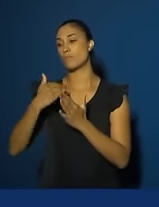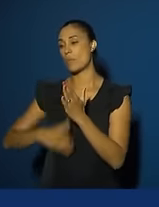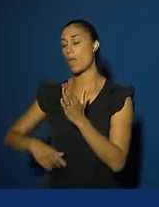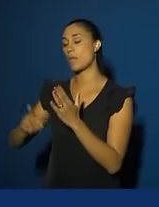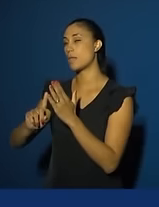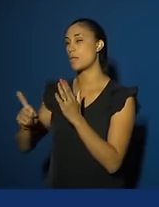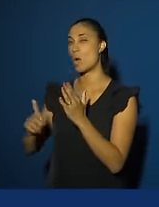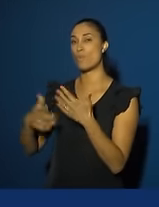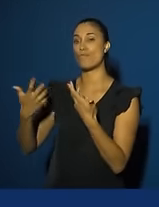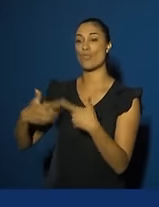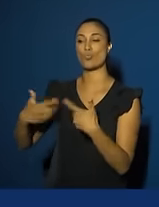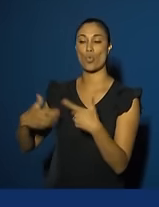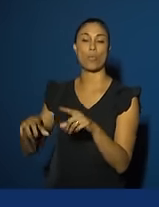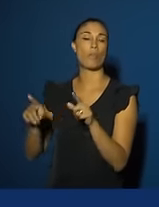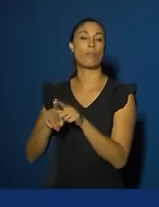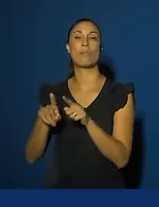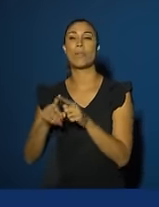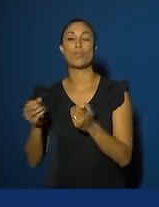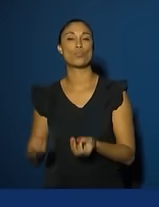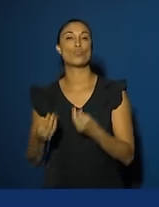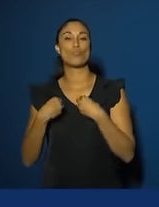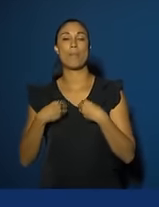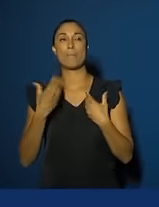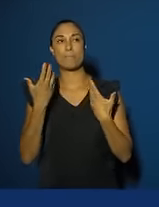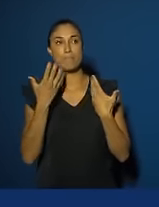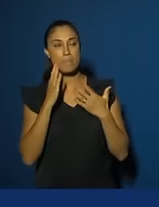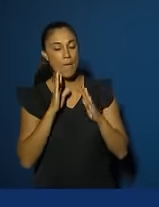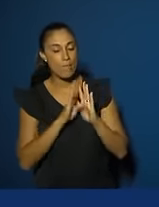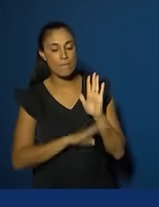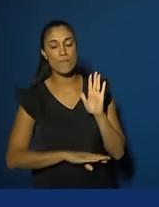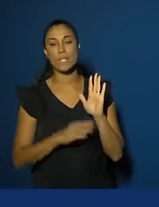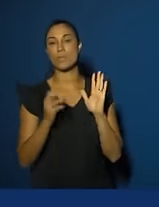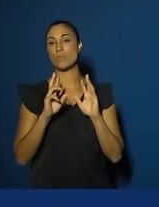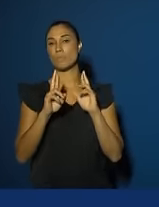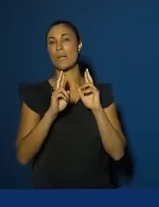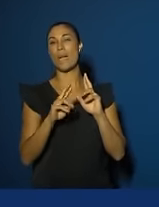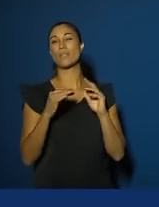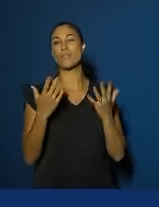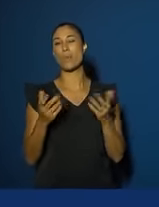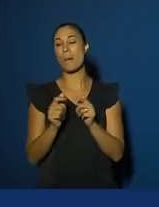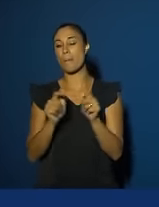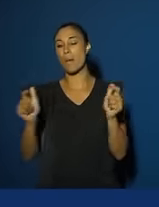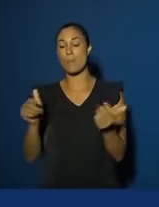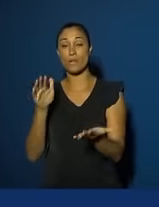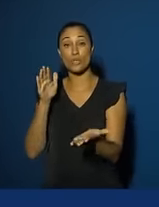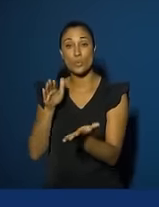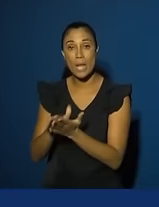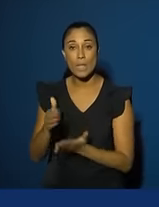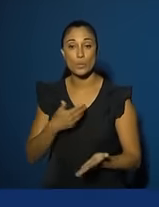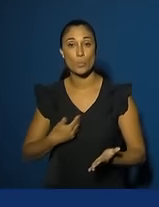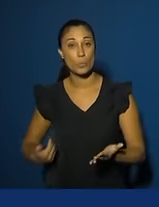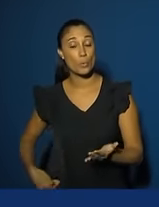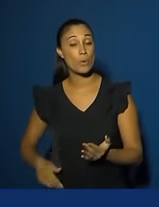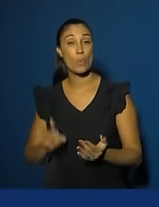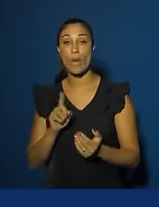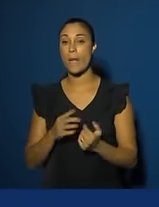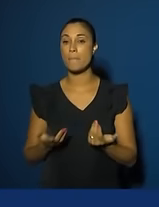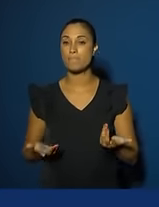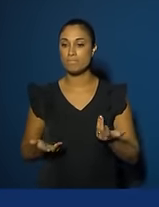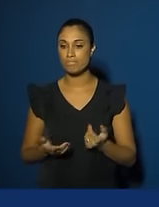não funcionam que não trazem o benefício esperado uma parte grande do gasto público também é é é é